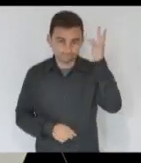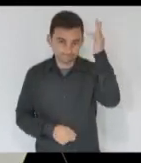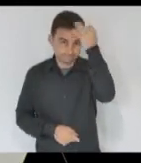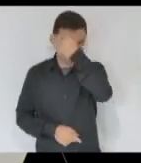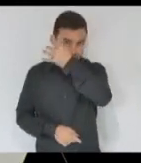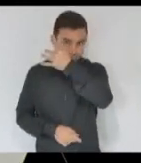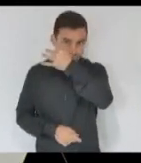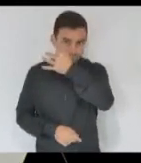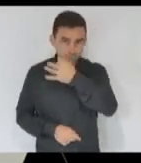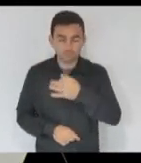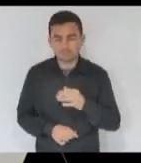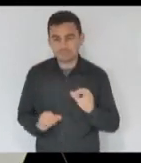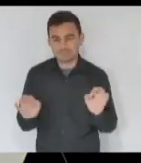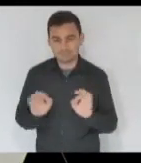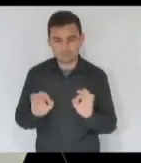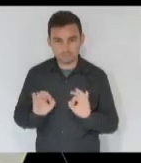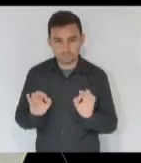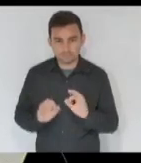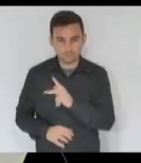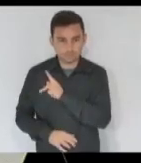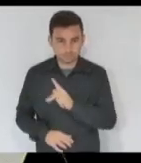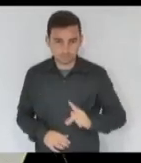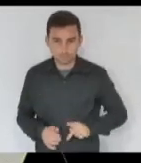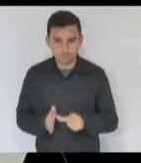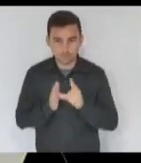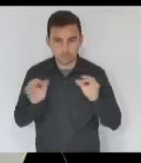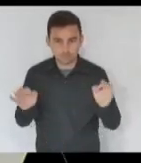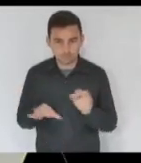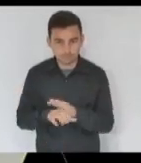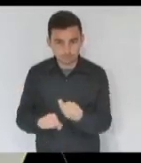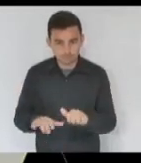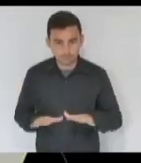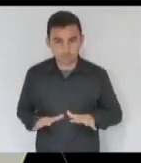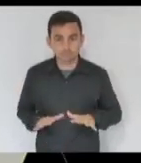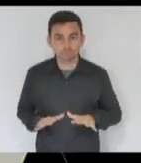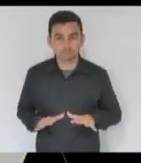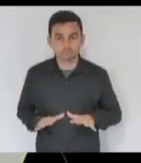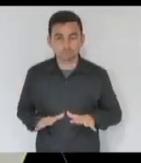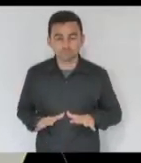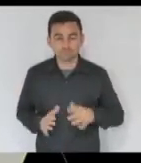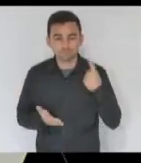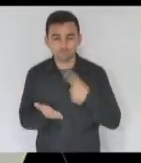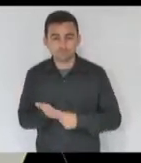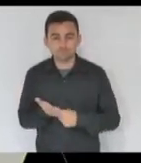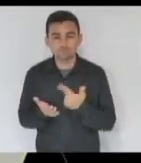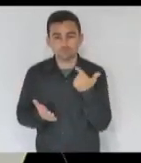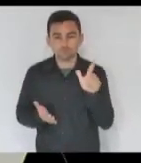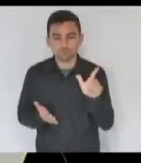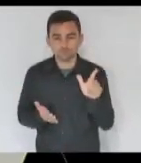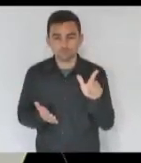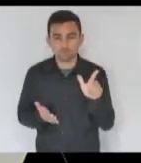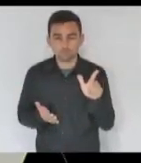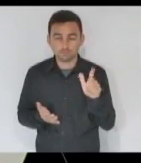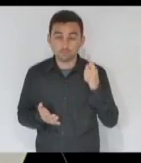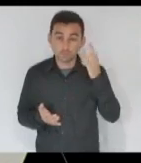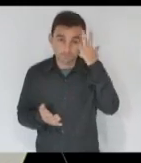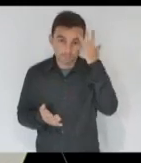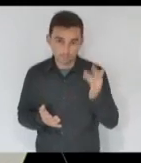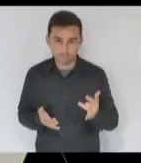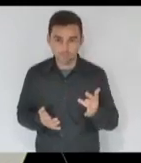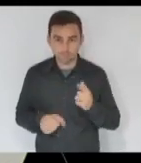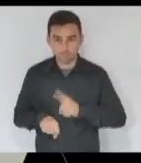mais havendo, o senhor presidente, antes de encerrar a sessão, convocou outra ordinária para o dia seguinte no